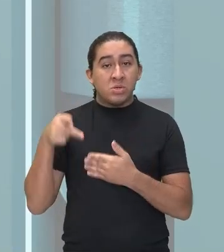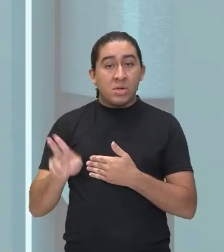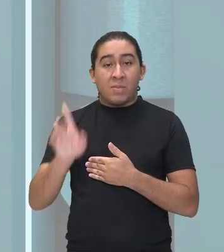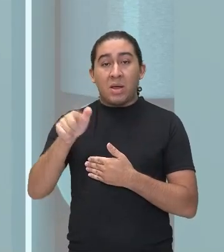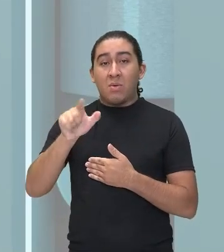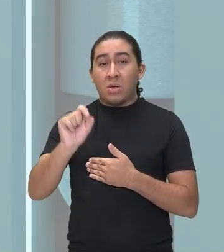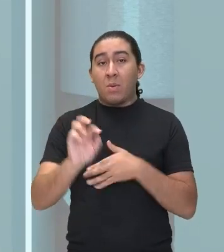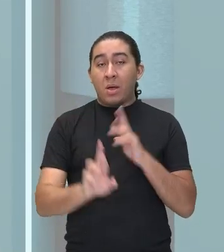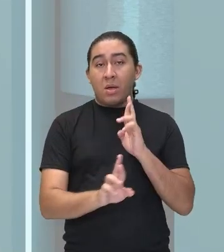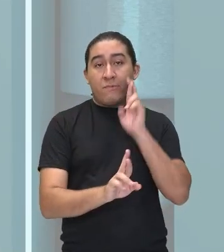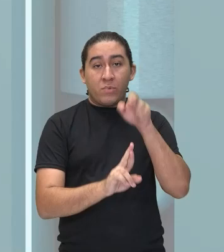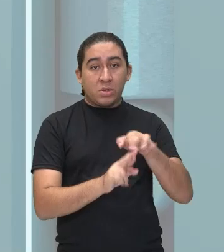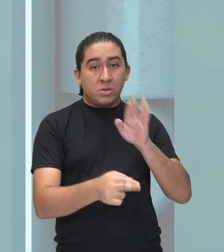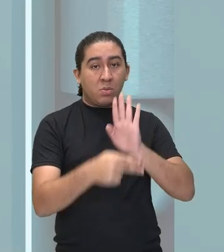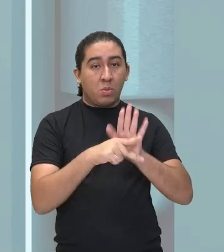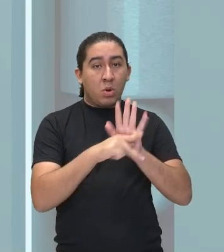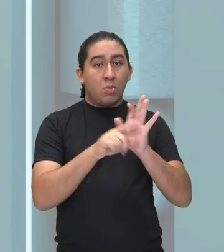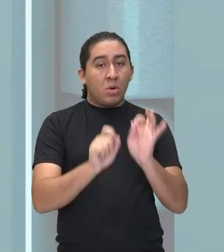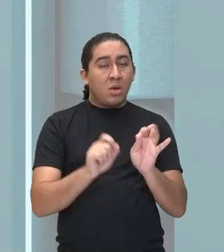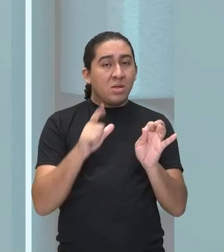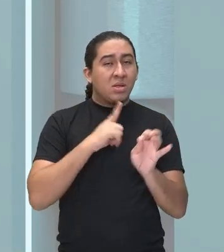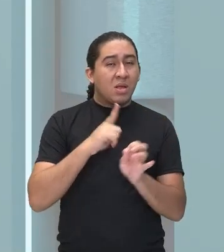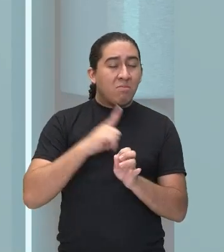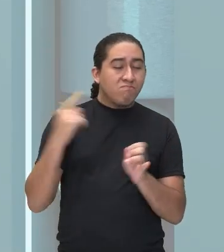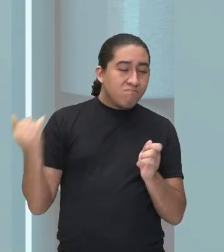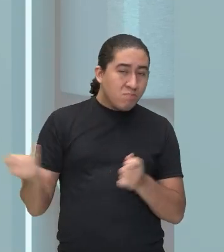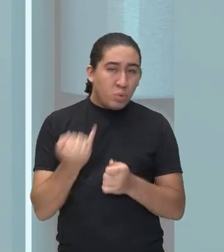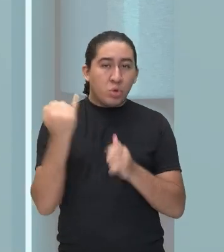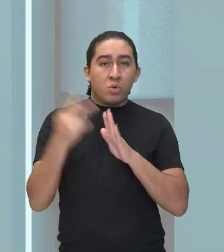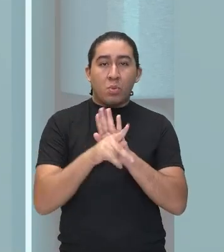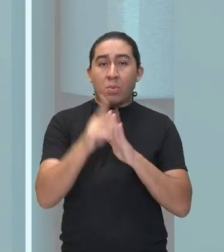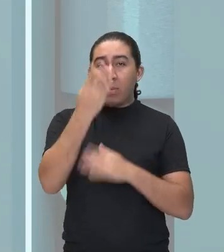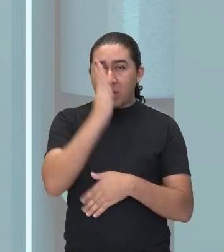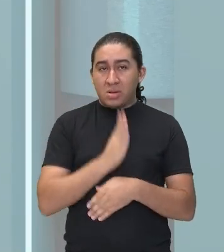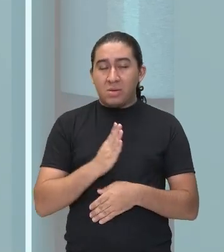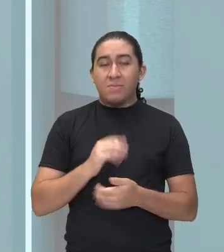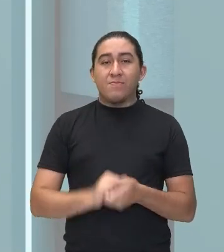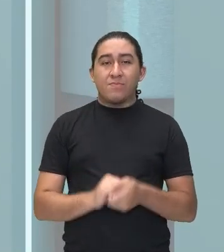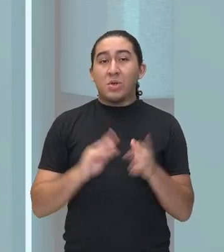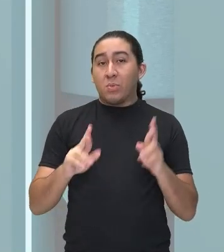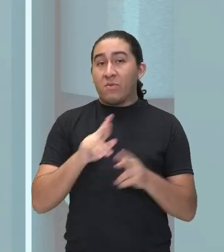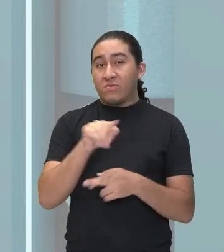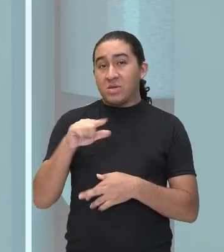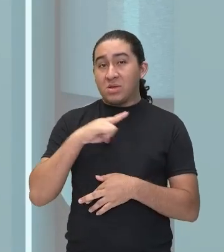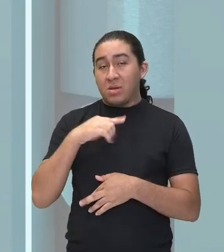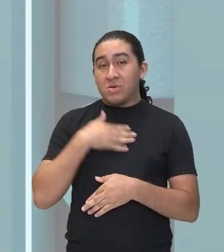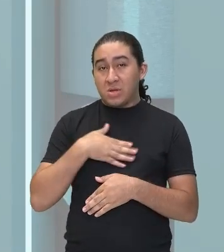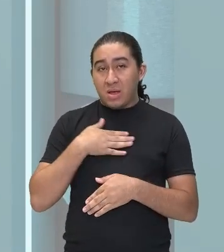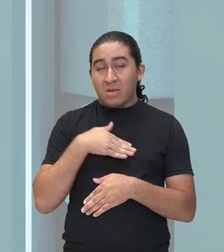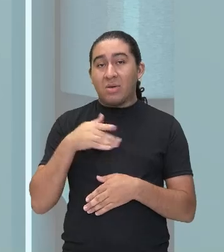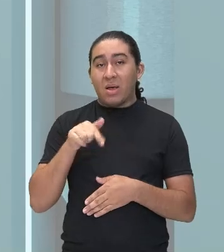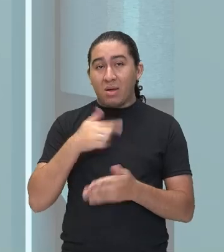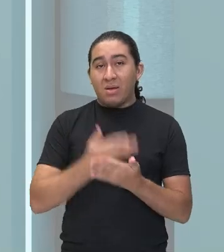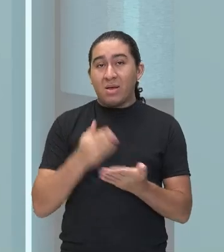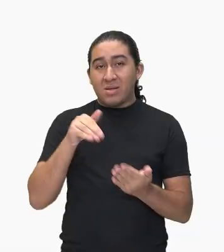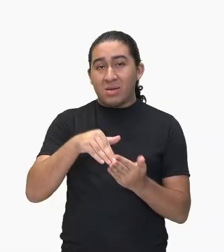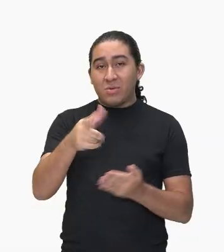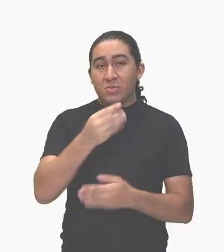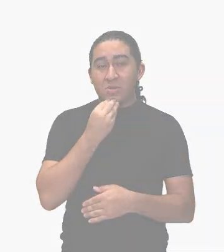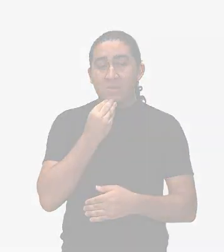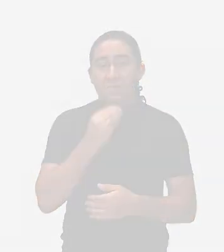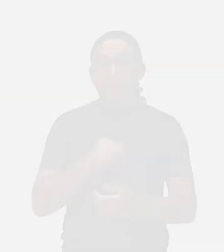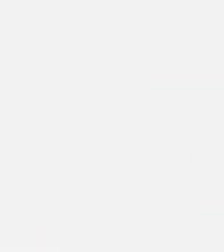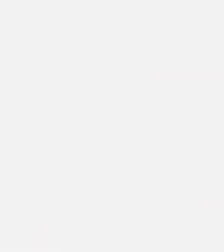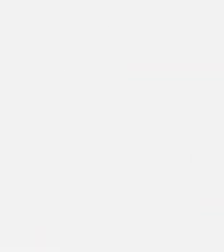uma referência de um best-seller brasileiro, né? Então, espero que vocês tenham gostado da aula e até a próxima.